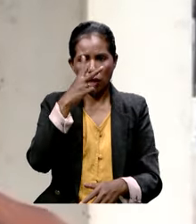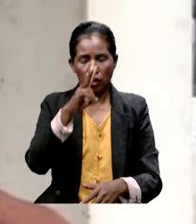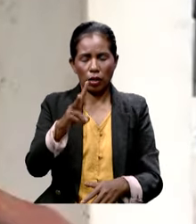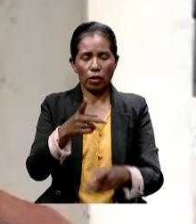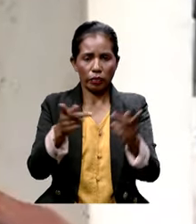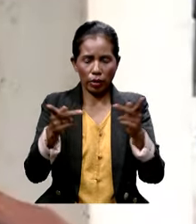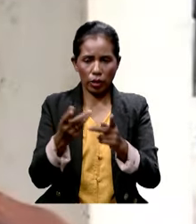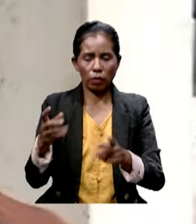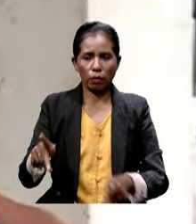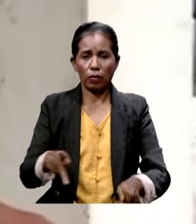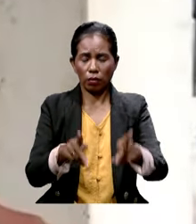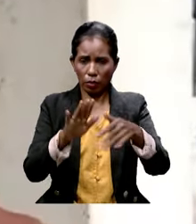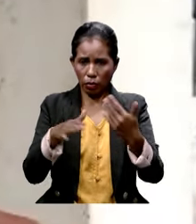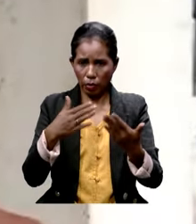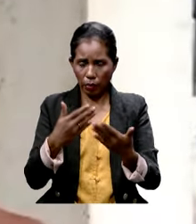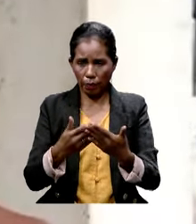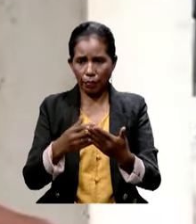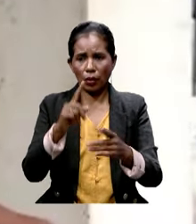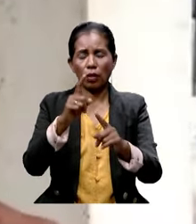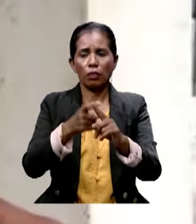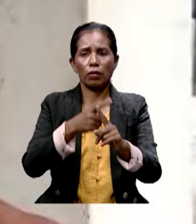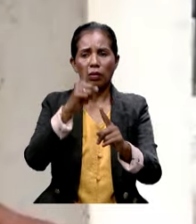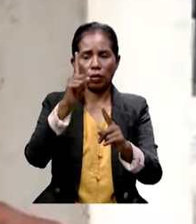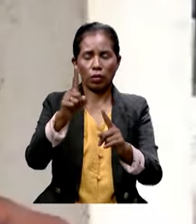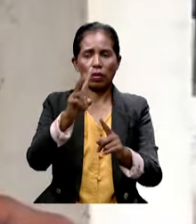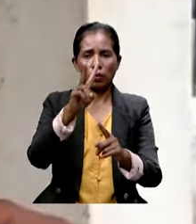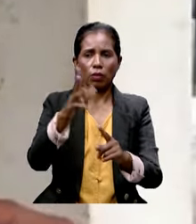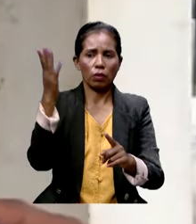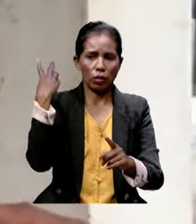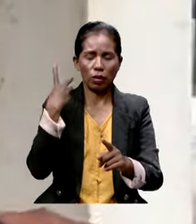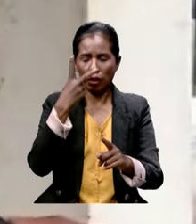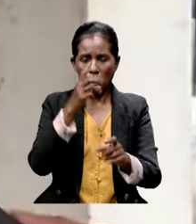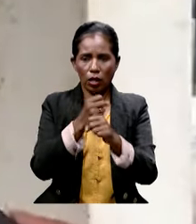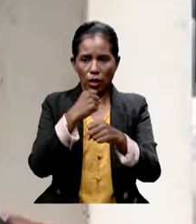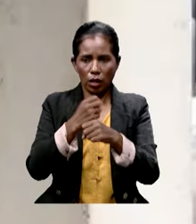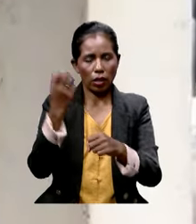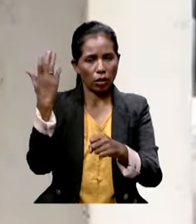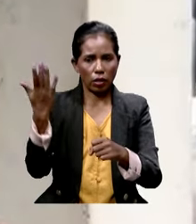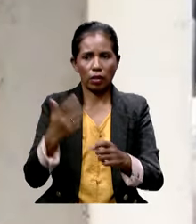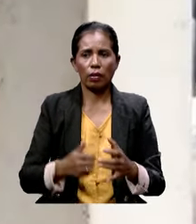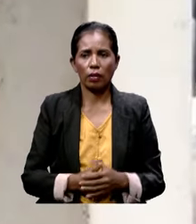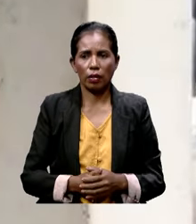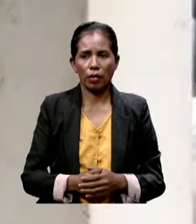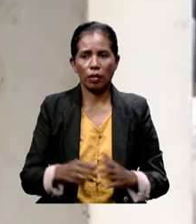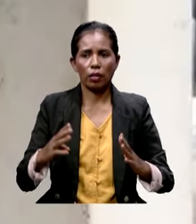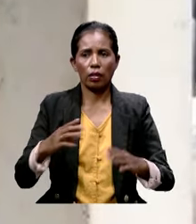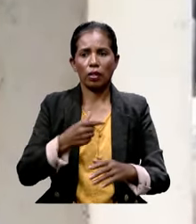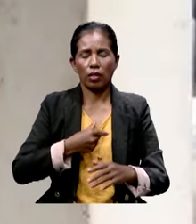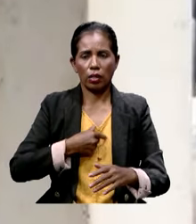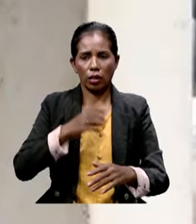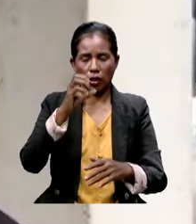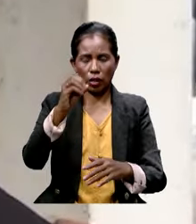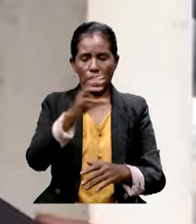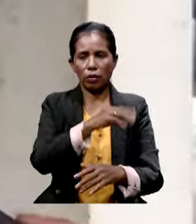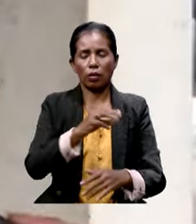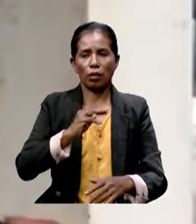sekali. Nah iha pulang ida rua lima kita realiza ona iha sudah di pilihan nomus sudah di